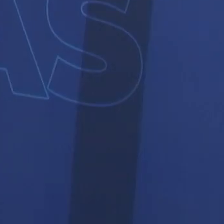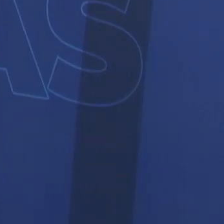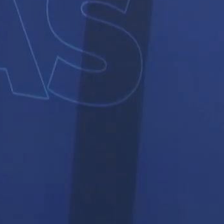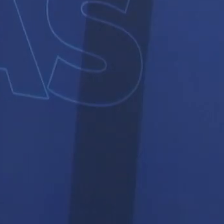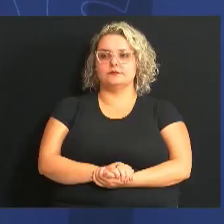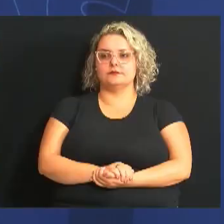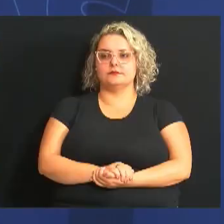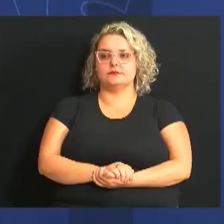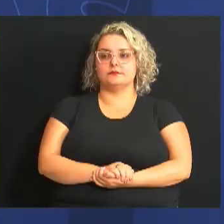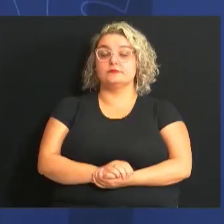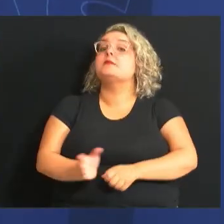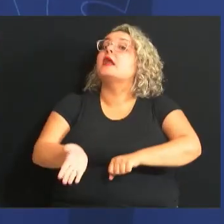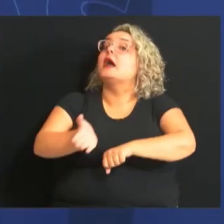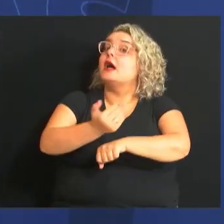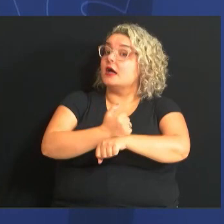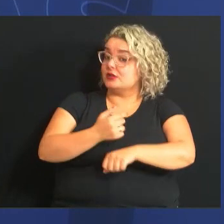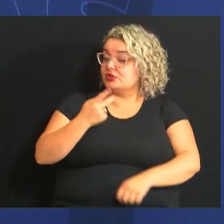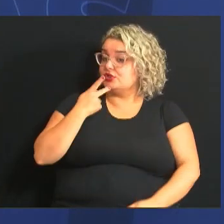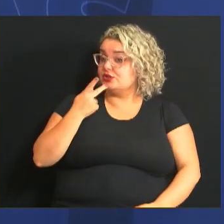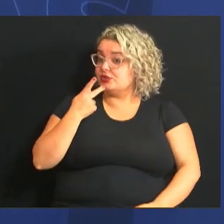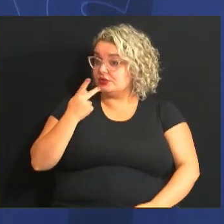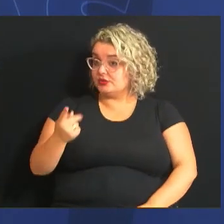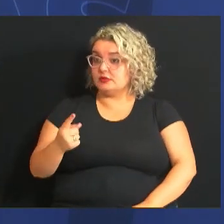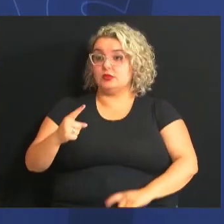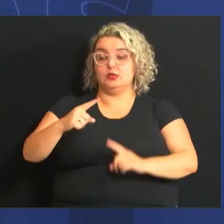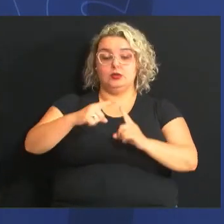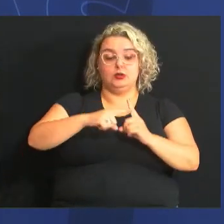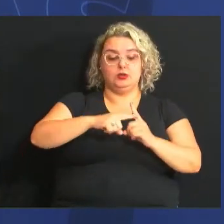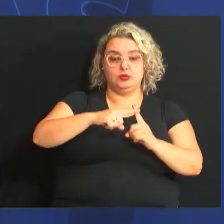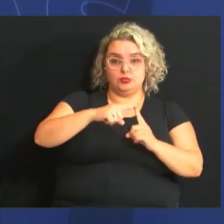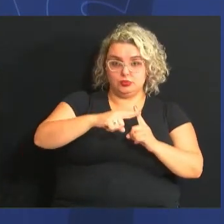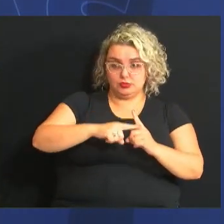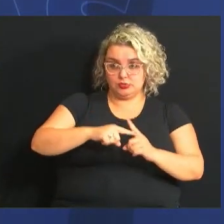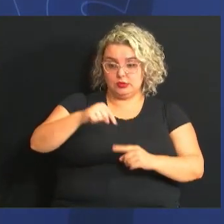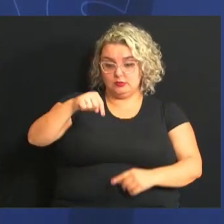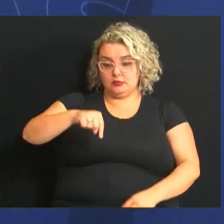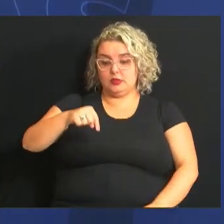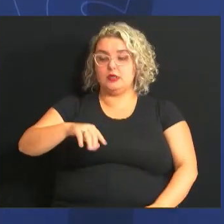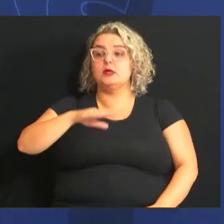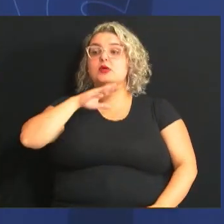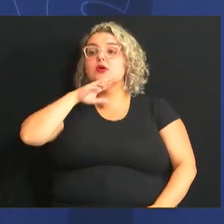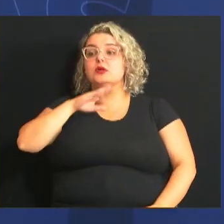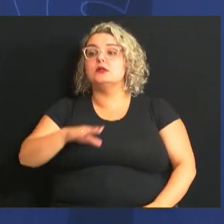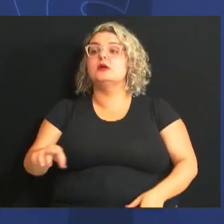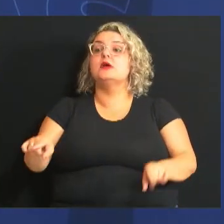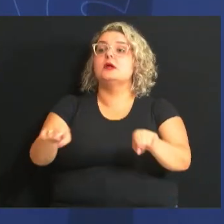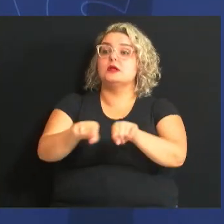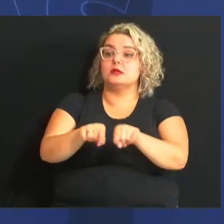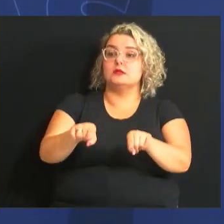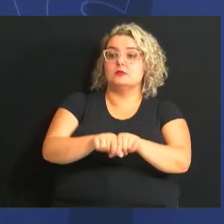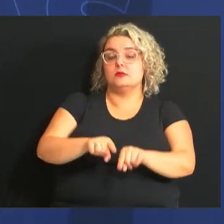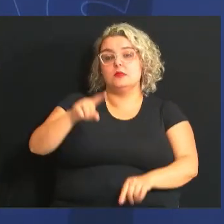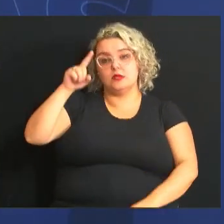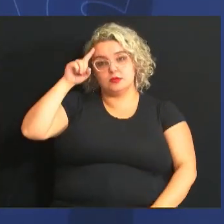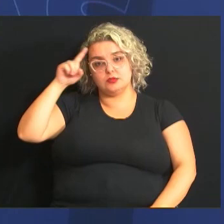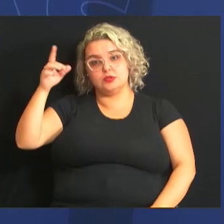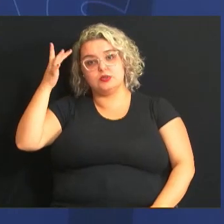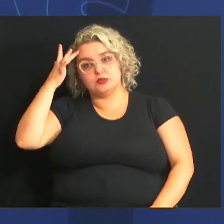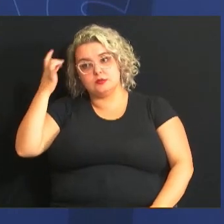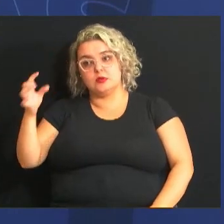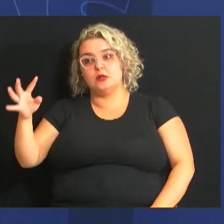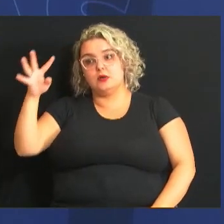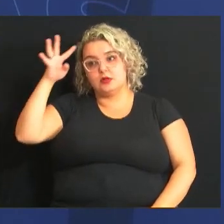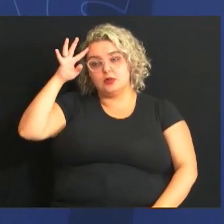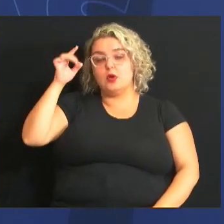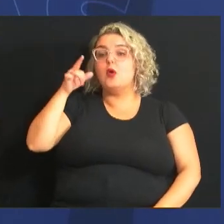E antes de nós falarmos sobre a previsão do tempo para esta tarde e também para o dia de amanhã, quarta-feira, ontem